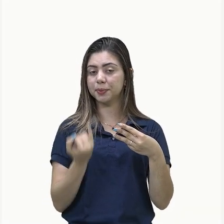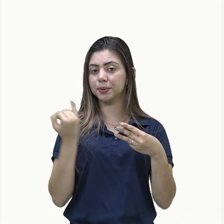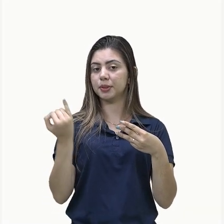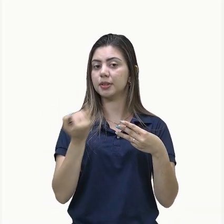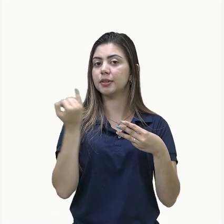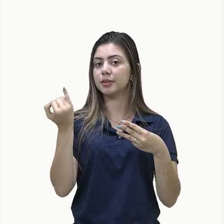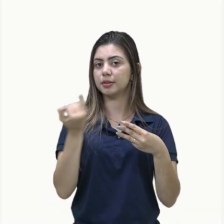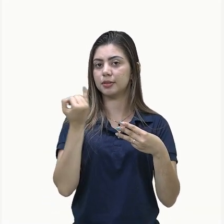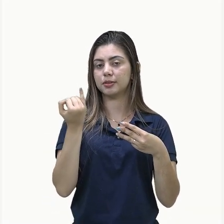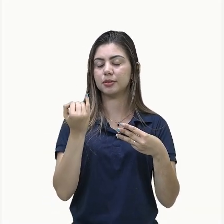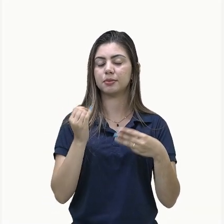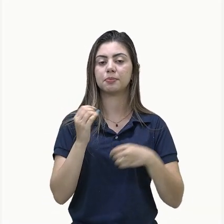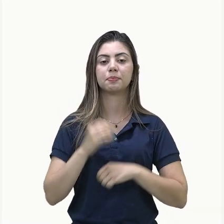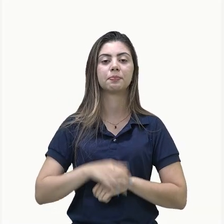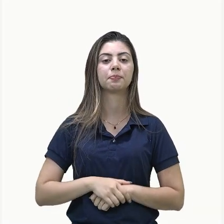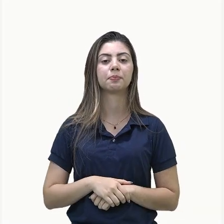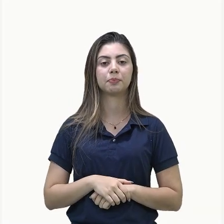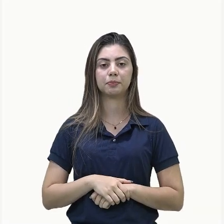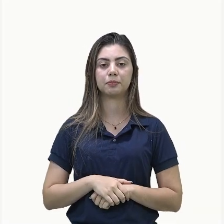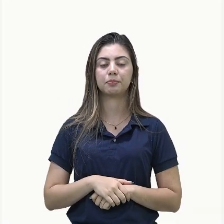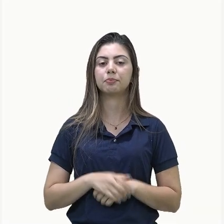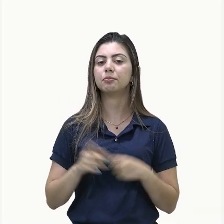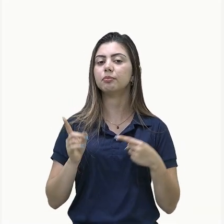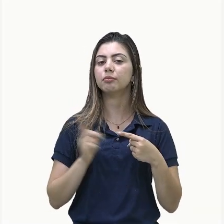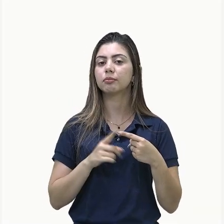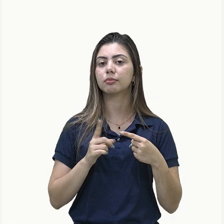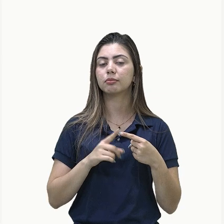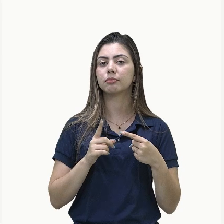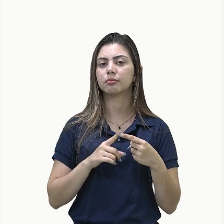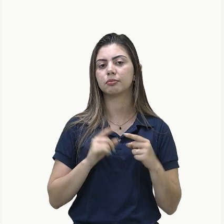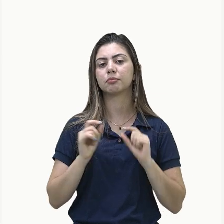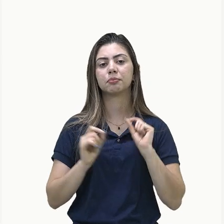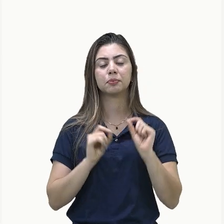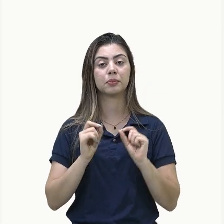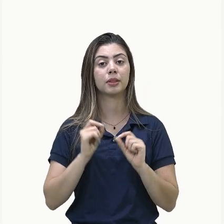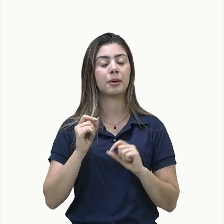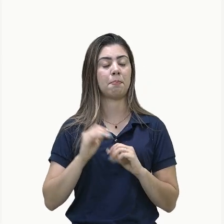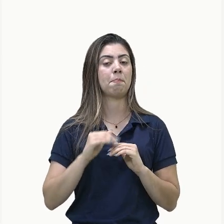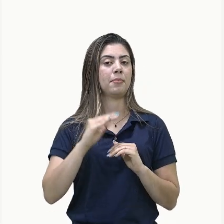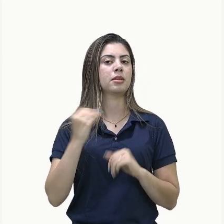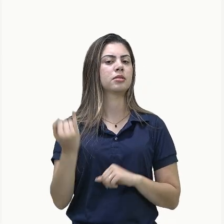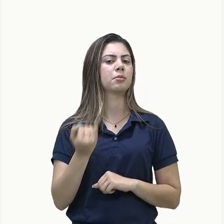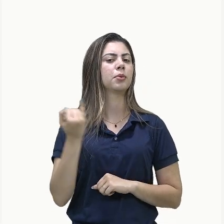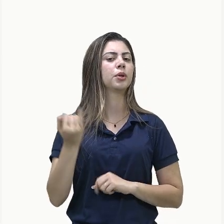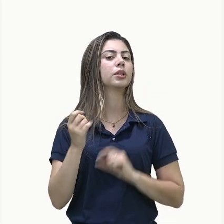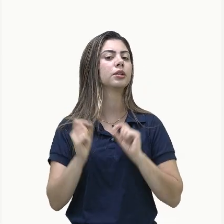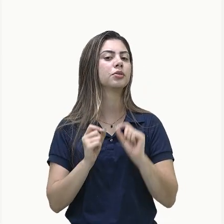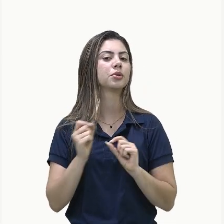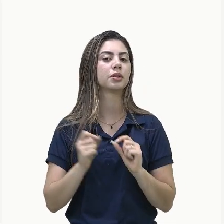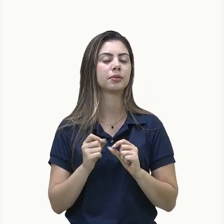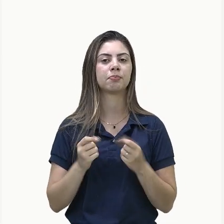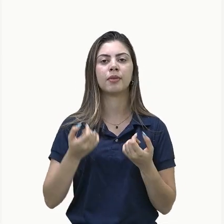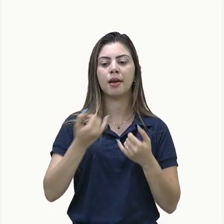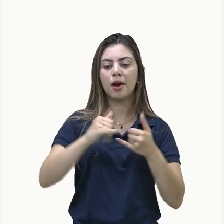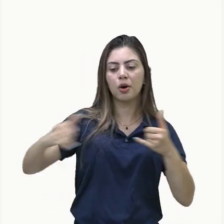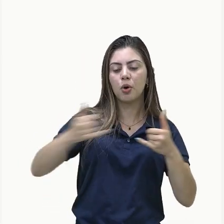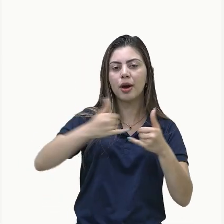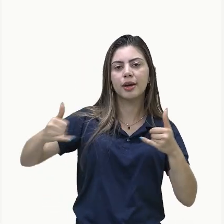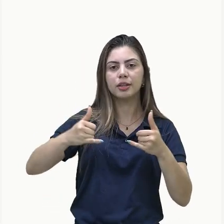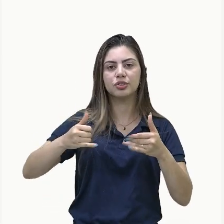para o nosso resistor. Uma delas, e talvez a mais importante, limitar a corrente.